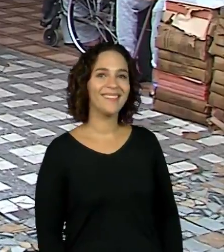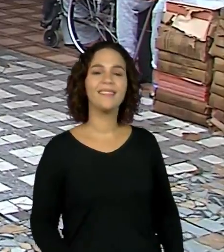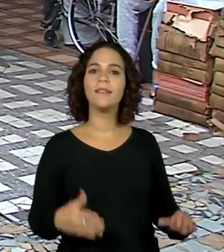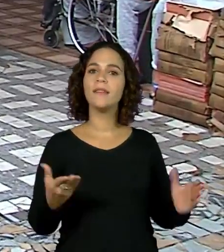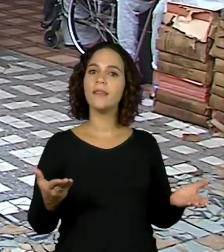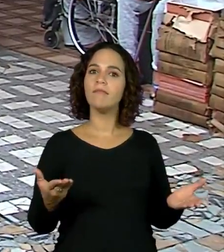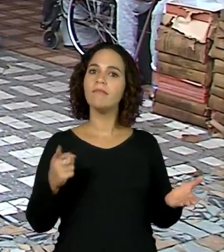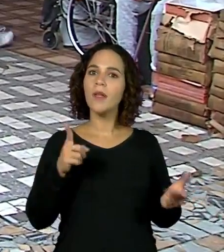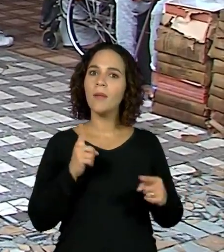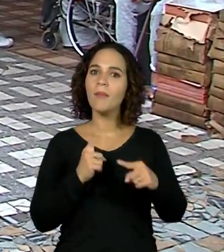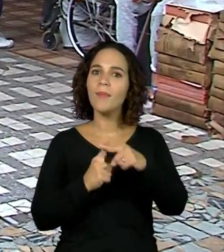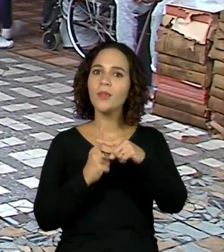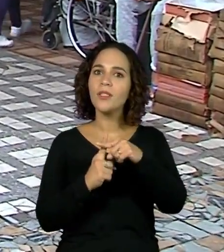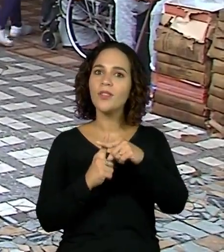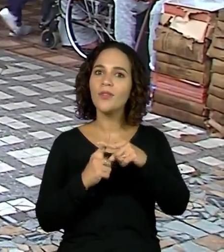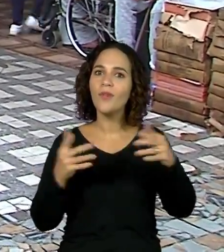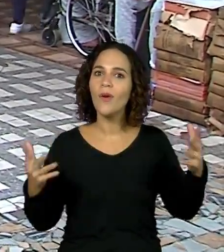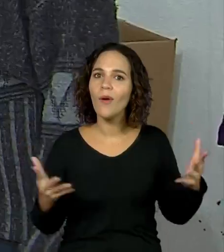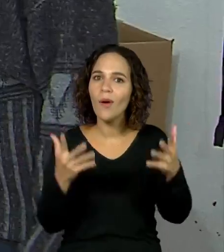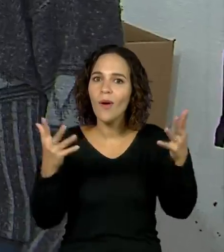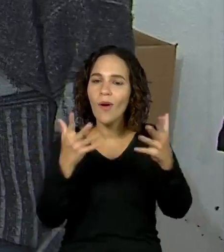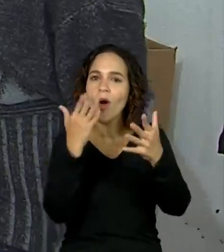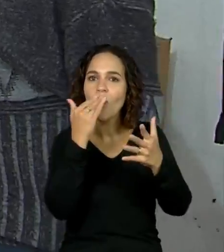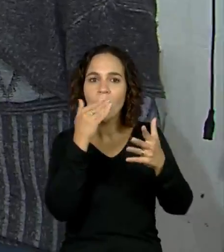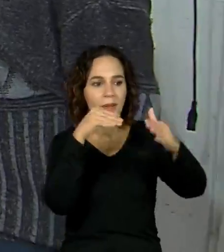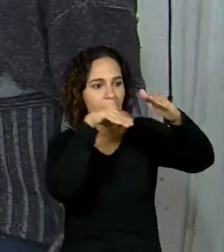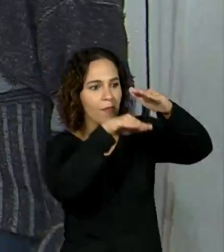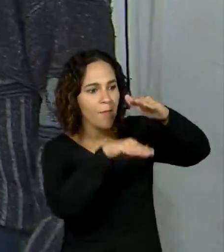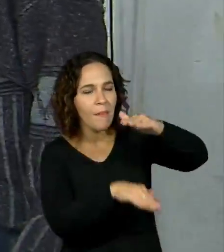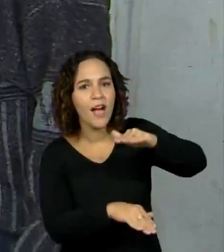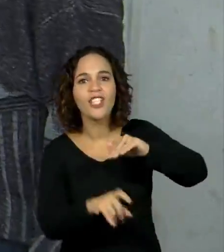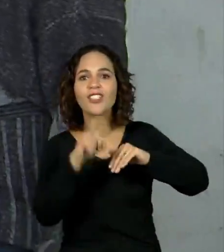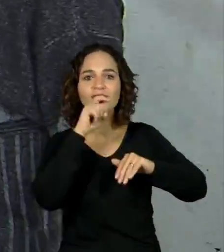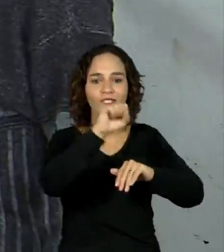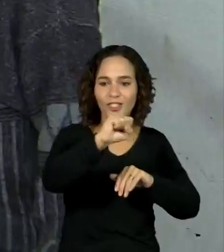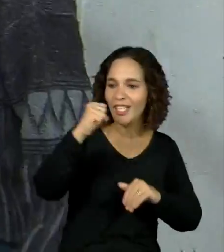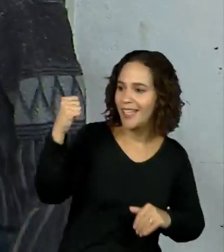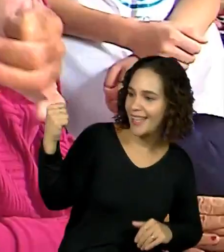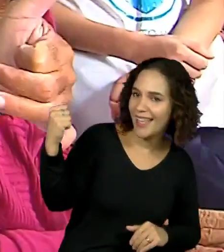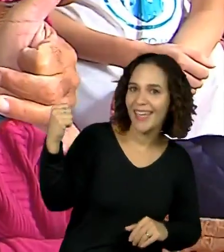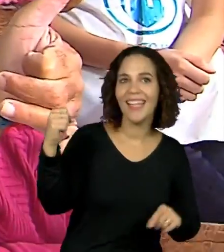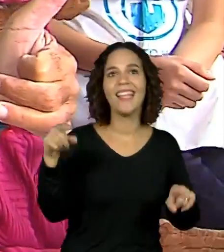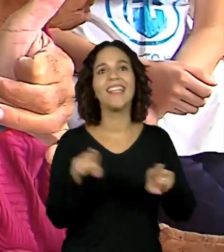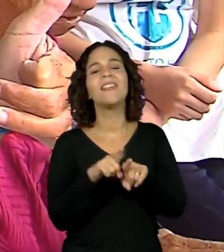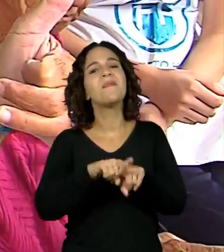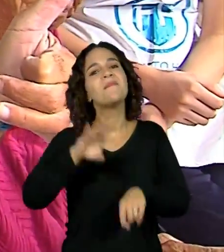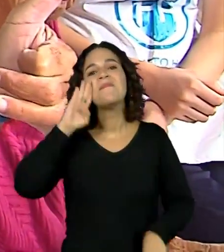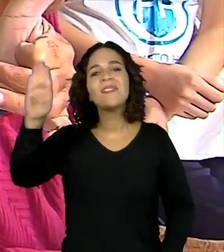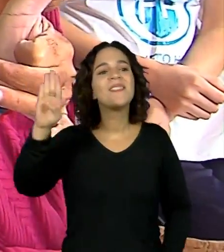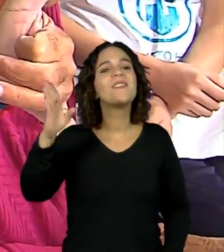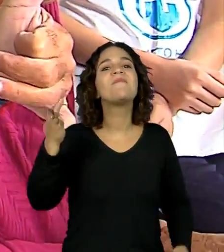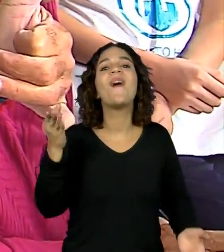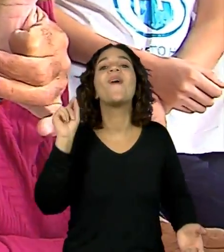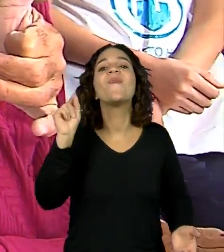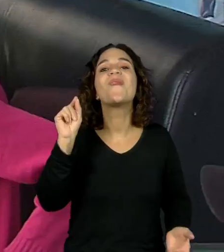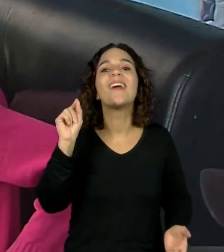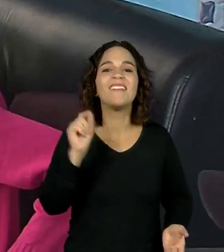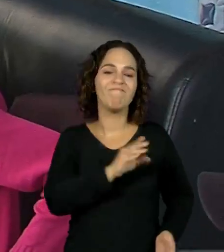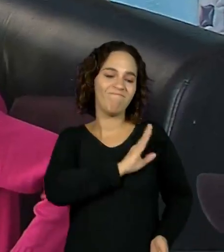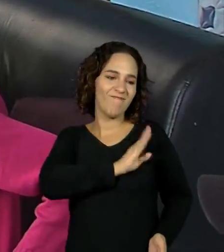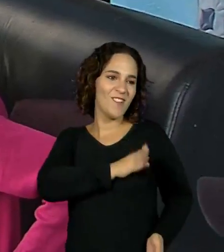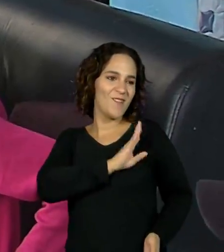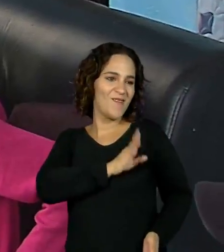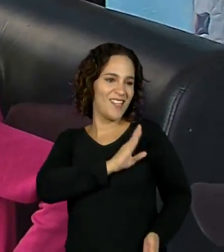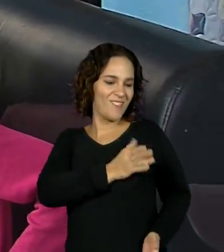Impacto positivo na despensa, na geladeira, mas principalmente no coração dos moradores. Gostou